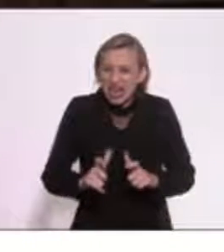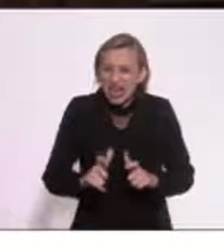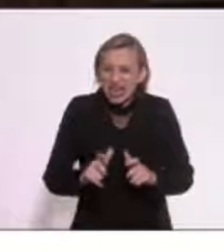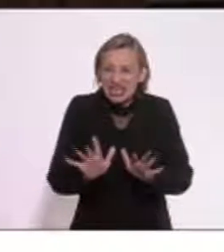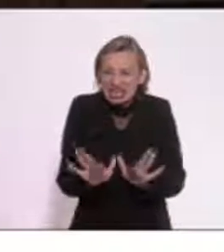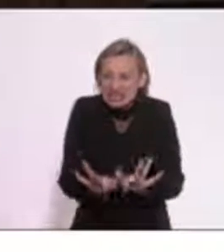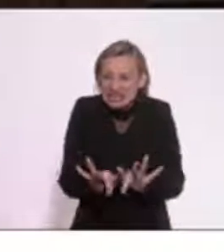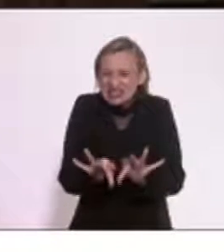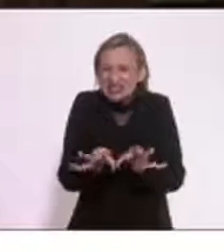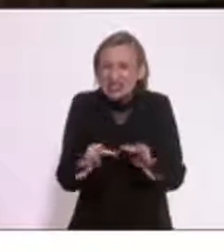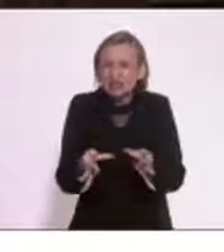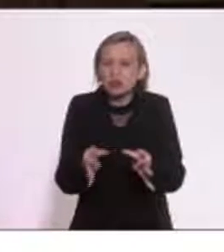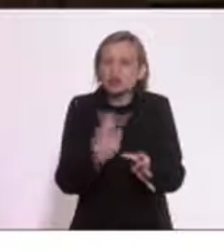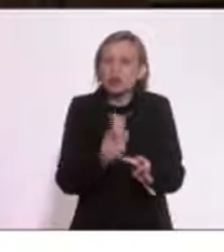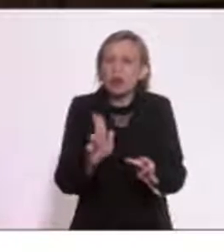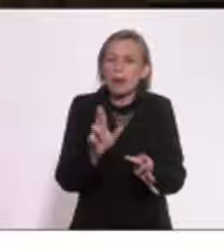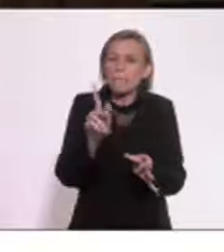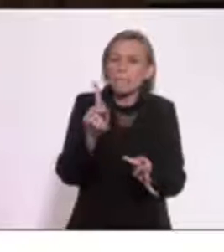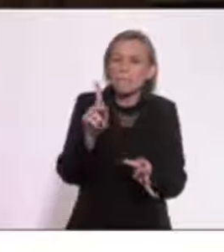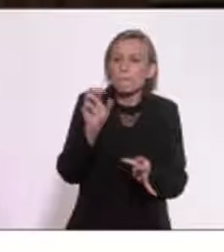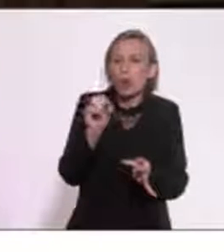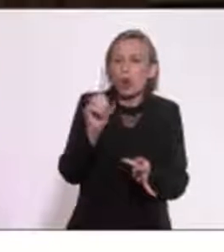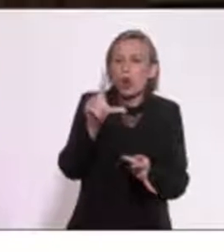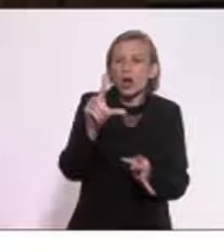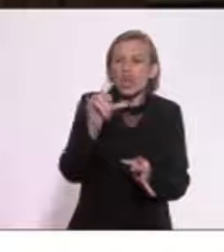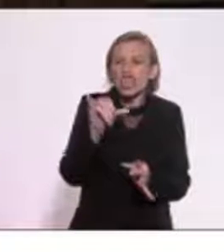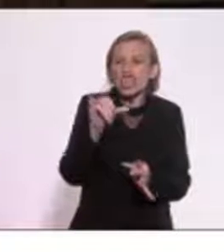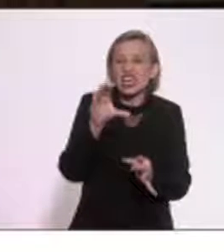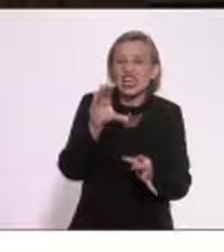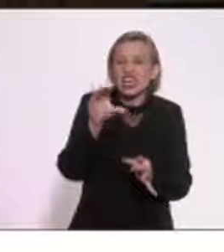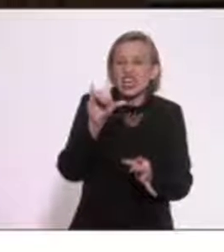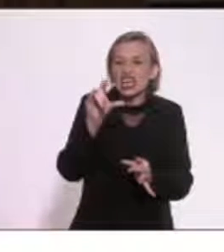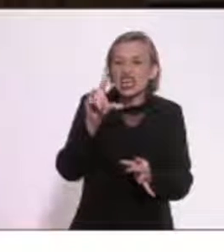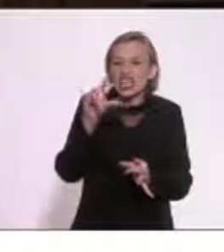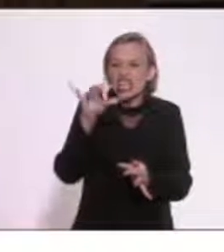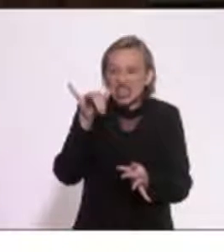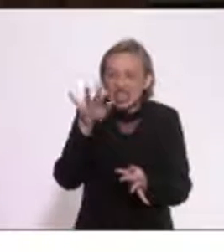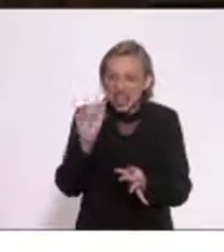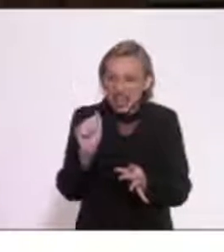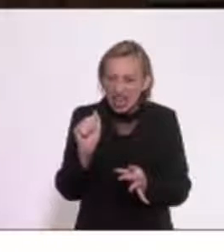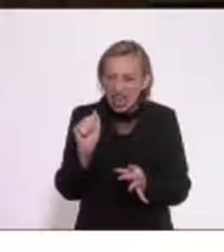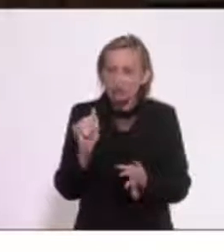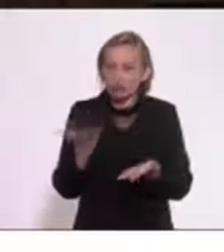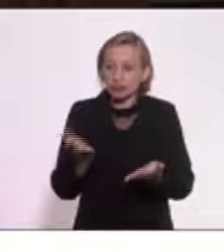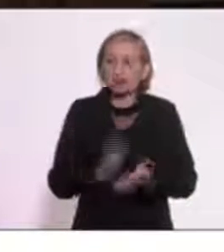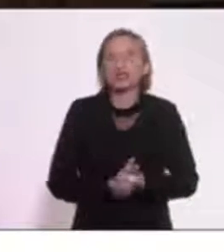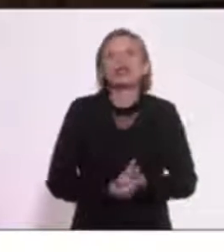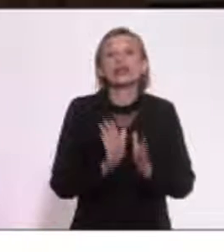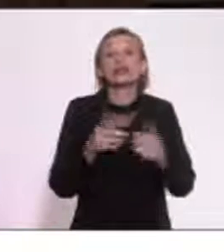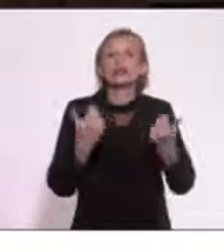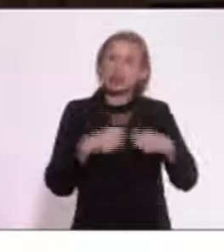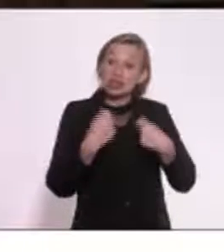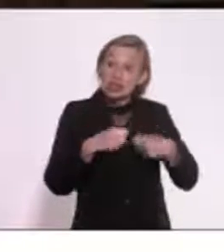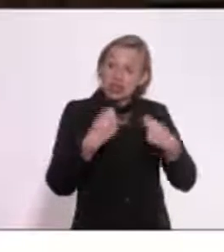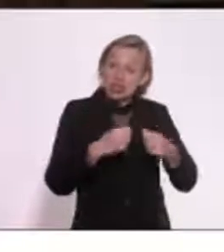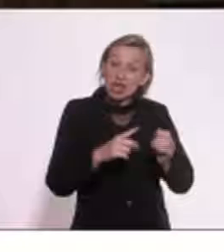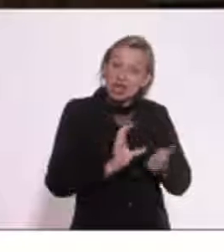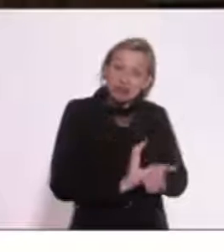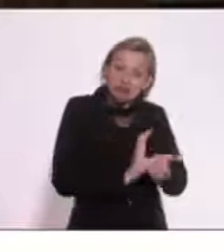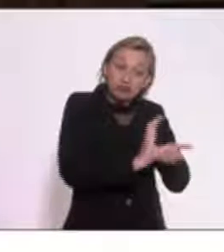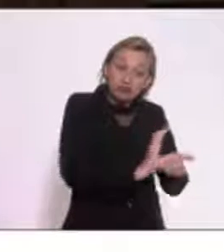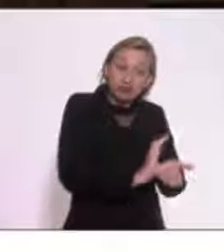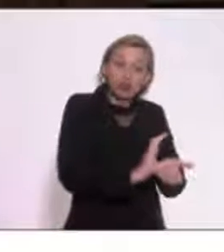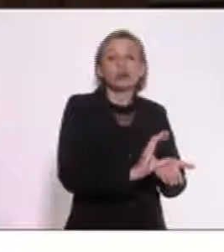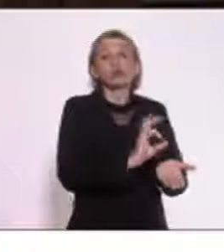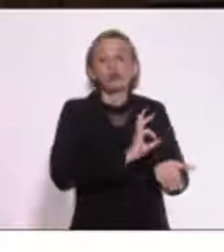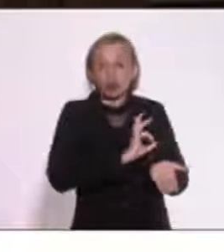uma policlínica. Portanto, deixar de investir na saúde do policial civil não é uma boa